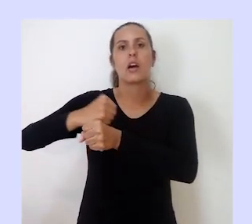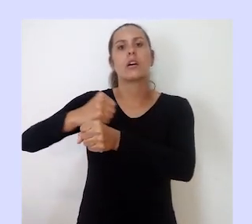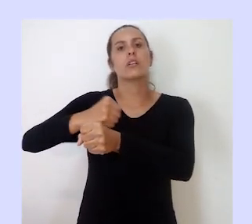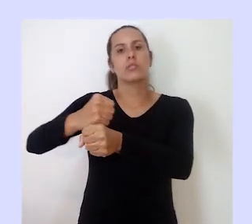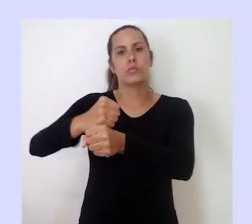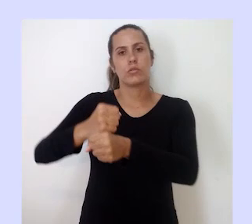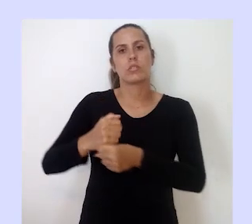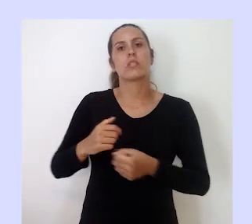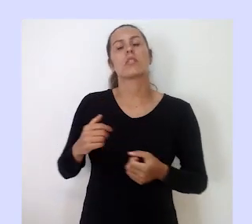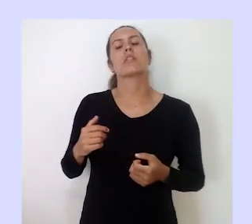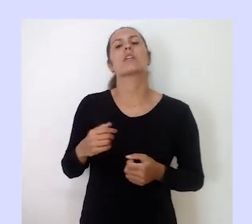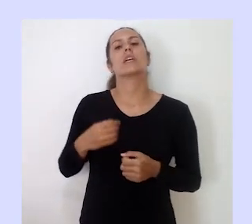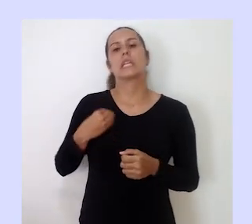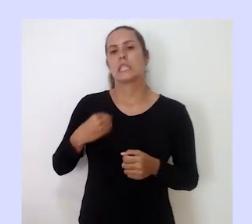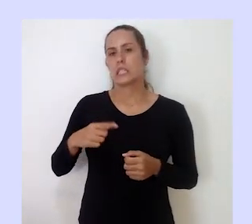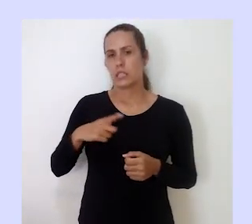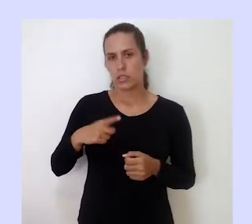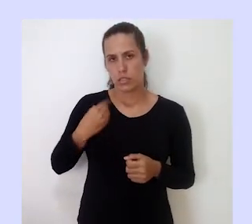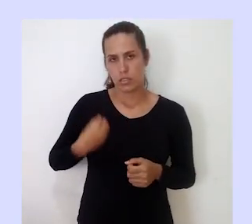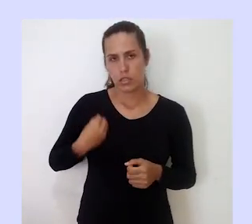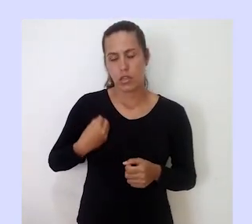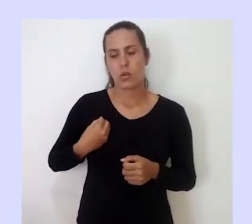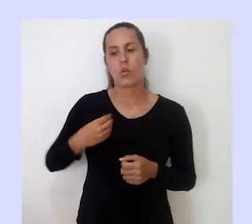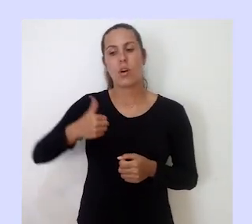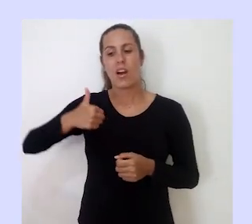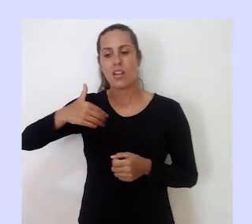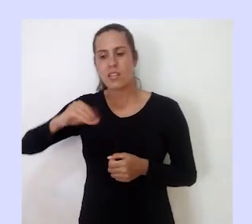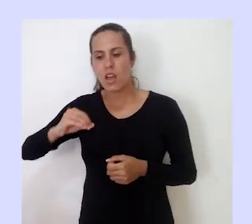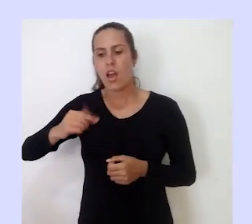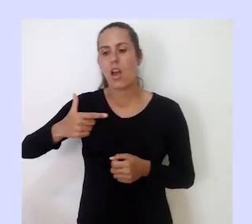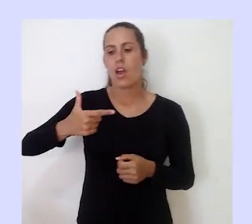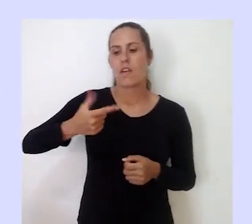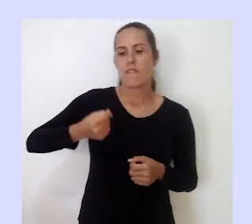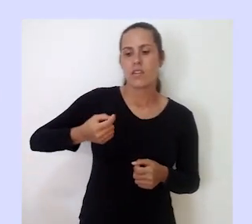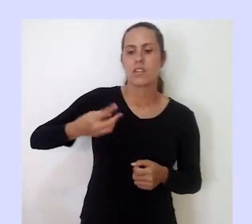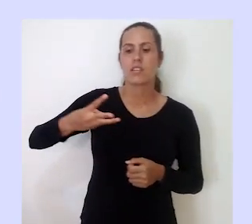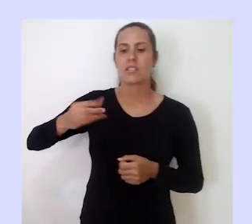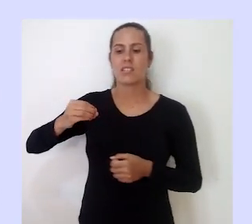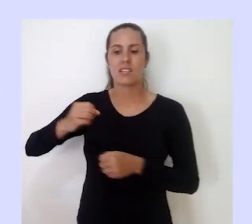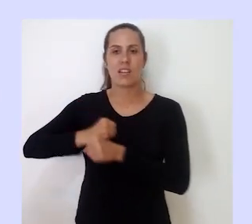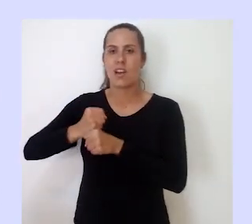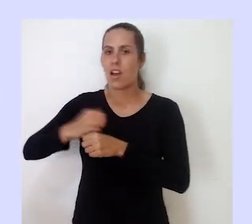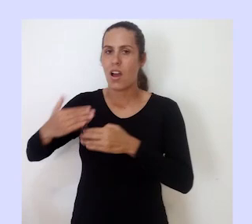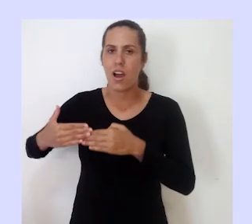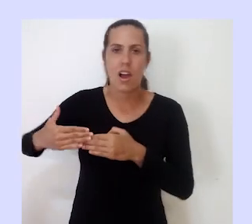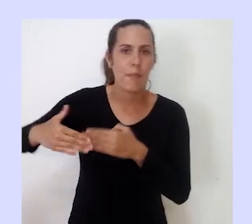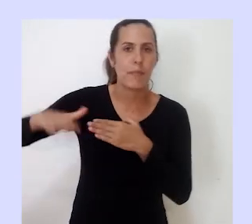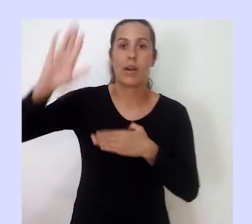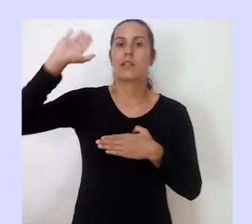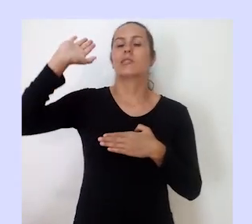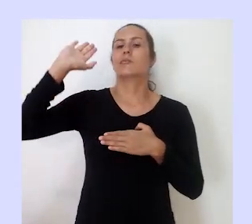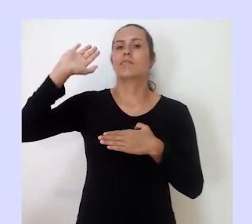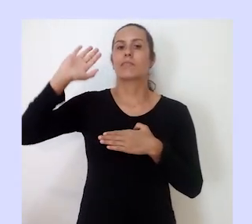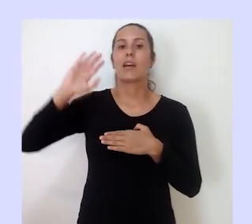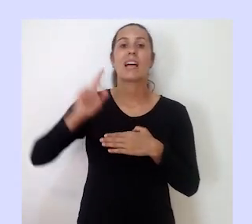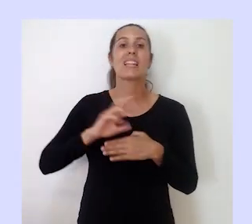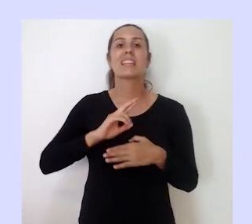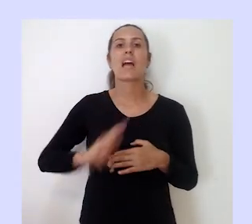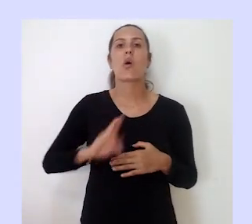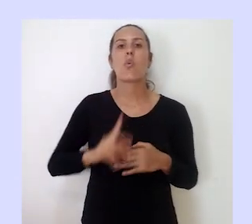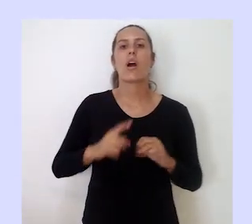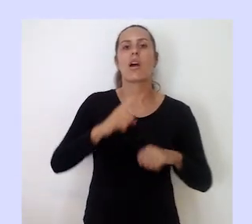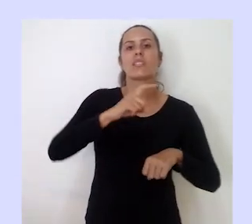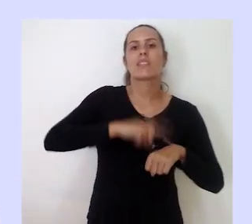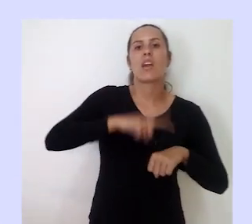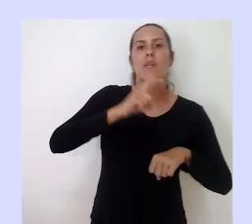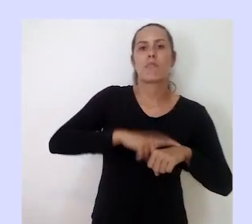de 10, 20, 30 anos. Não é uma condição de tempo, é uma condição de clima.